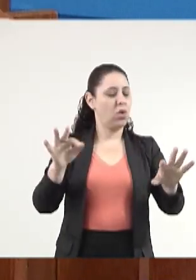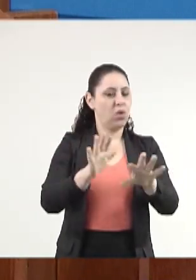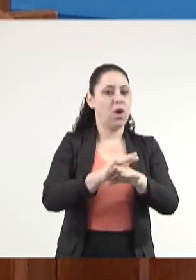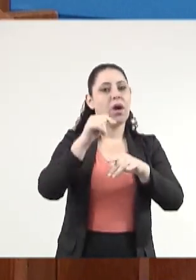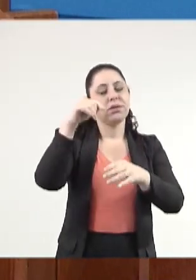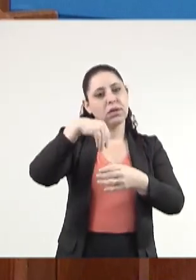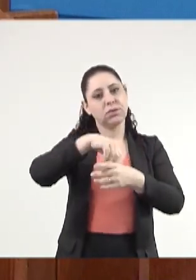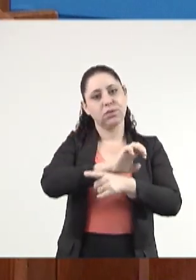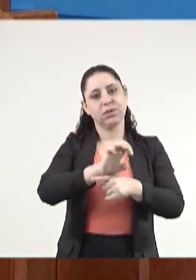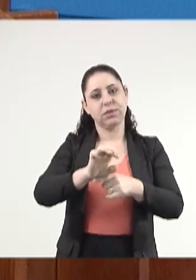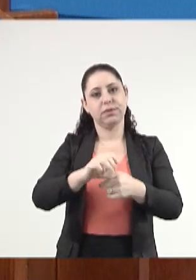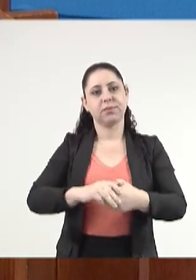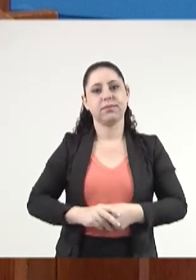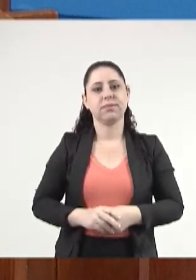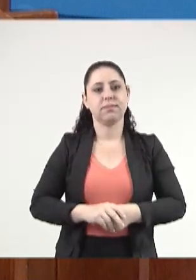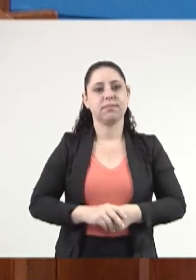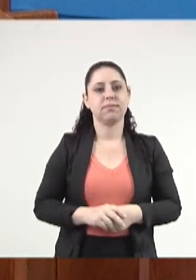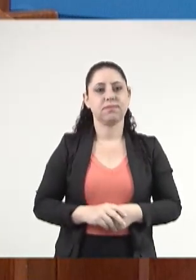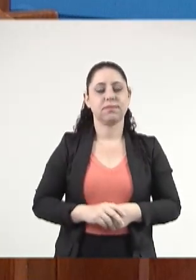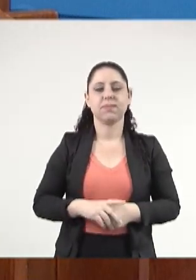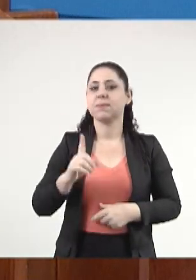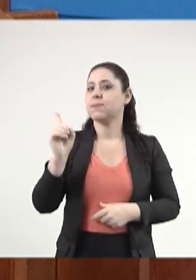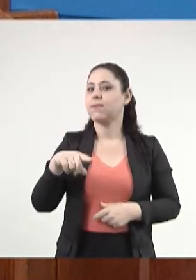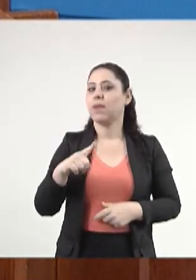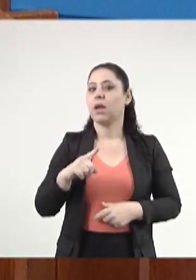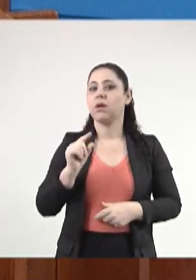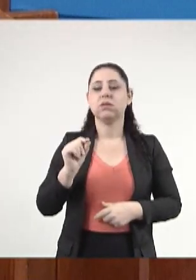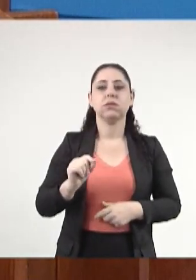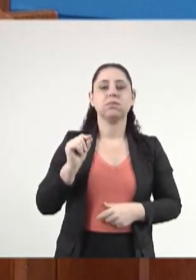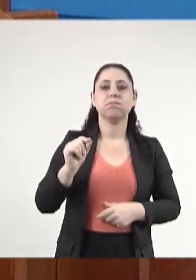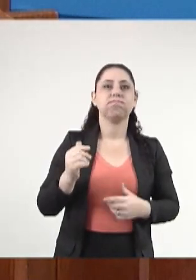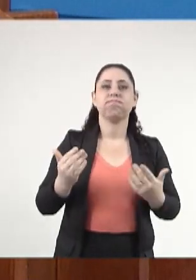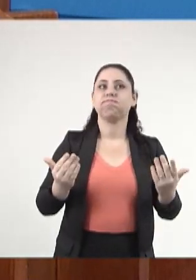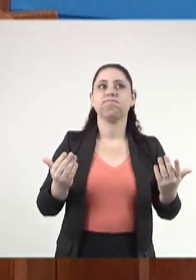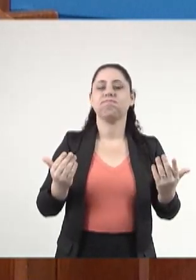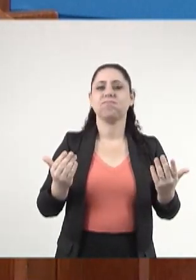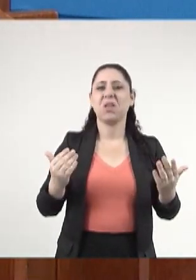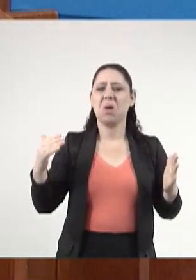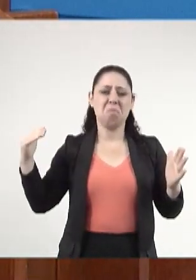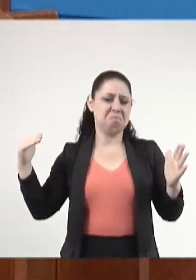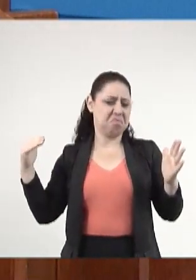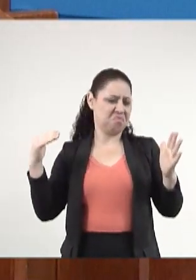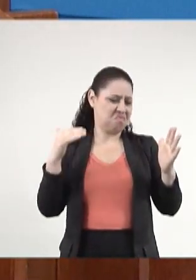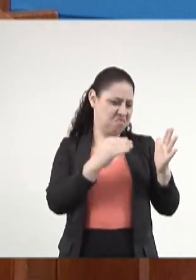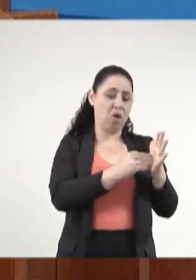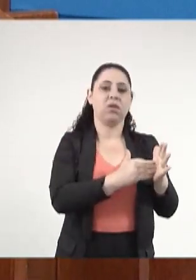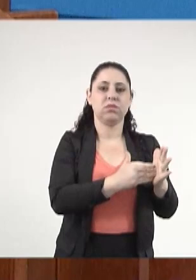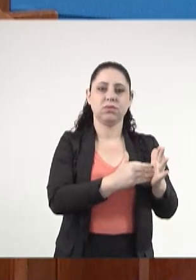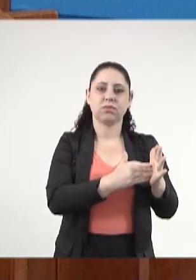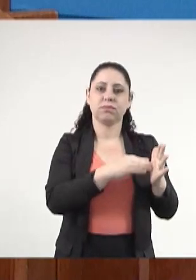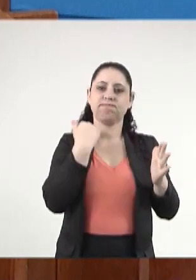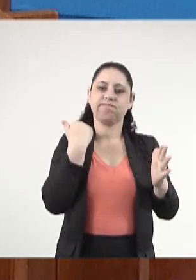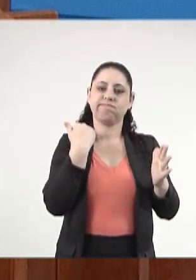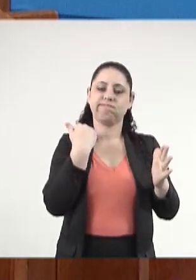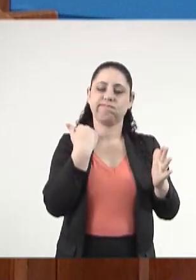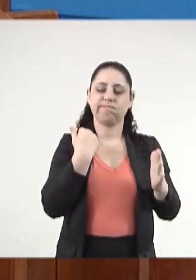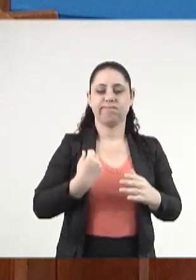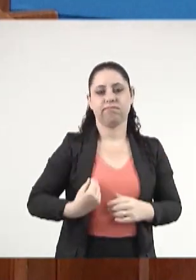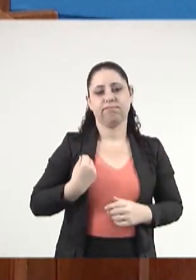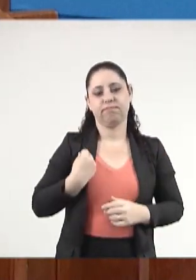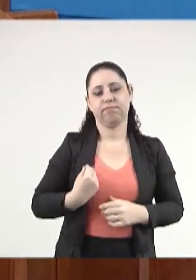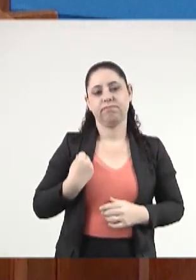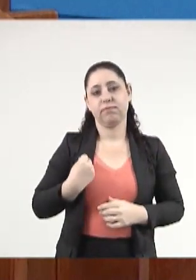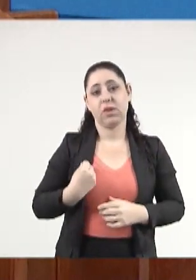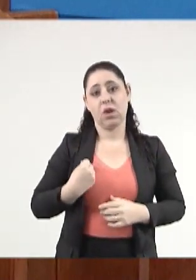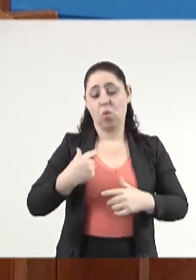no Mato Grosso do Sul. Que essa seja a última vida a ser ceifada e